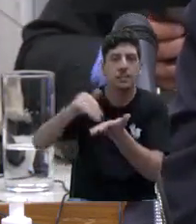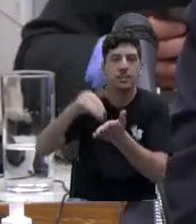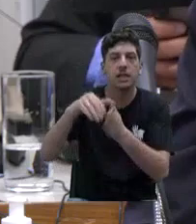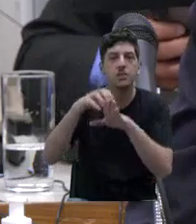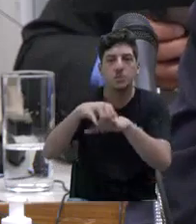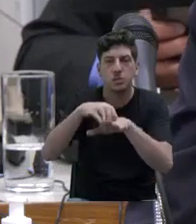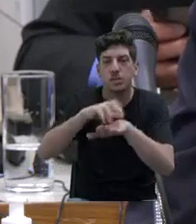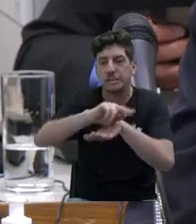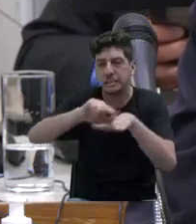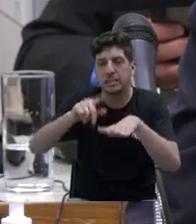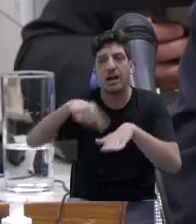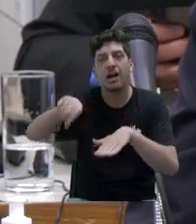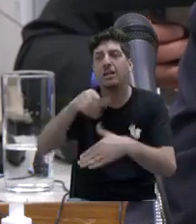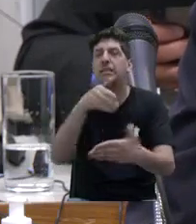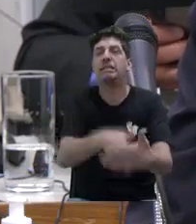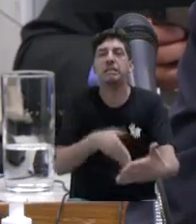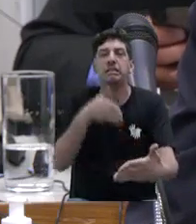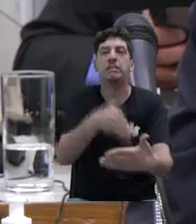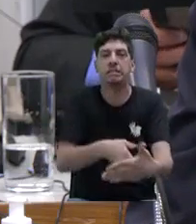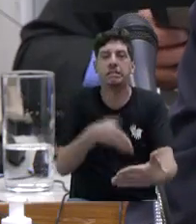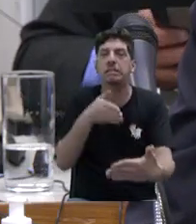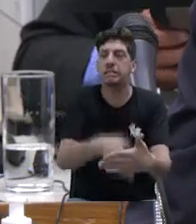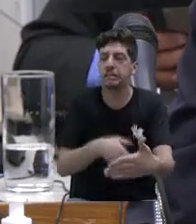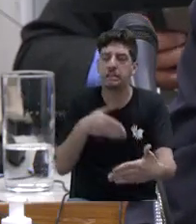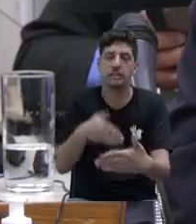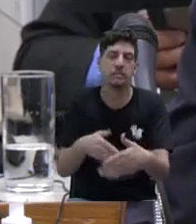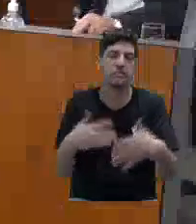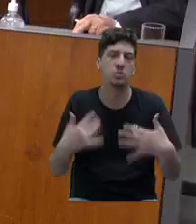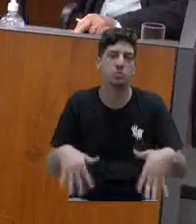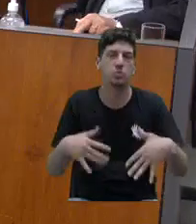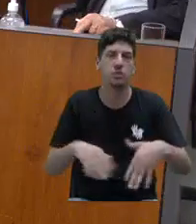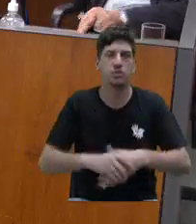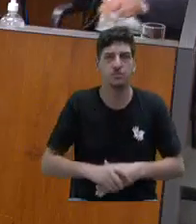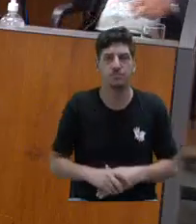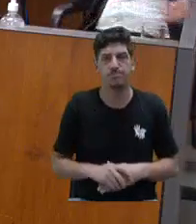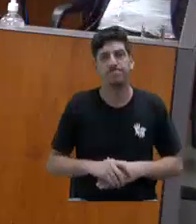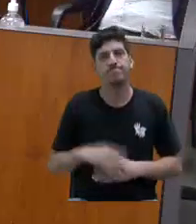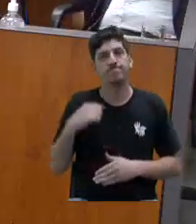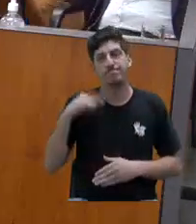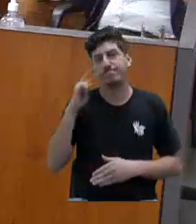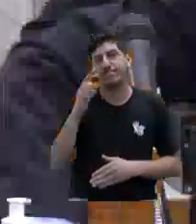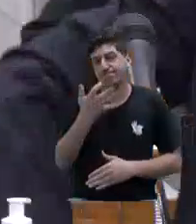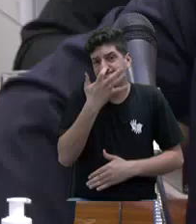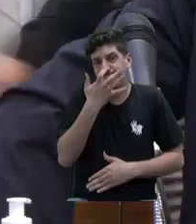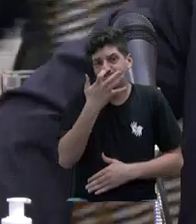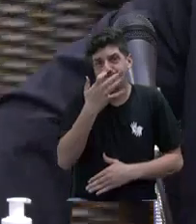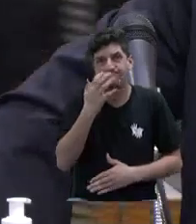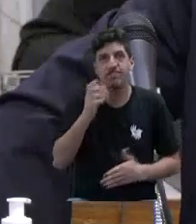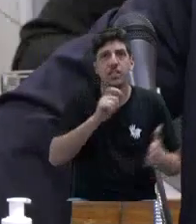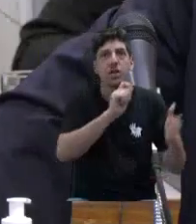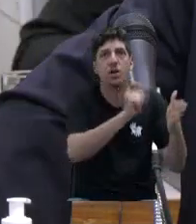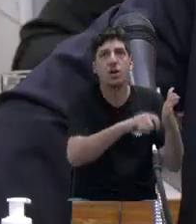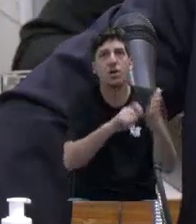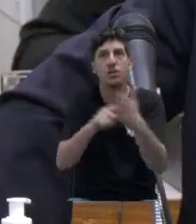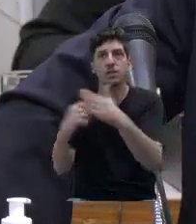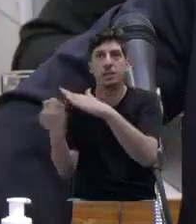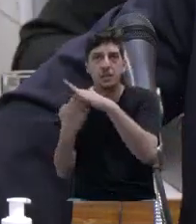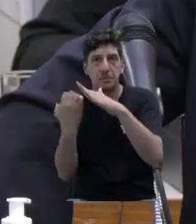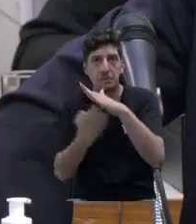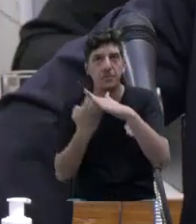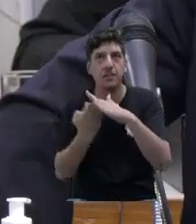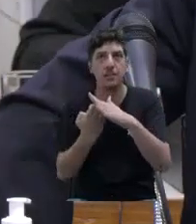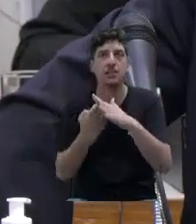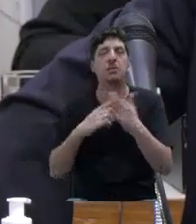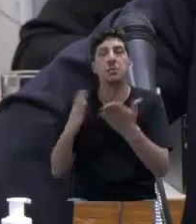é muito grande, o Bosco, é muito grande, é um negócio impressionante. Eles estão contratando empresas, muitas vezes, segundo eu ouvi